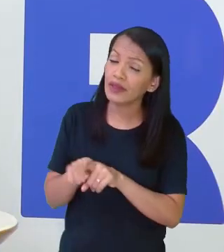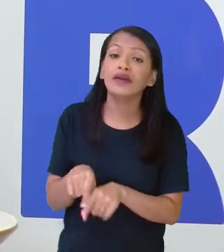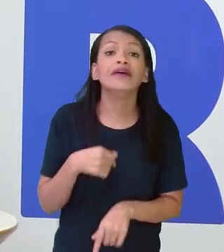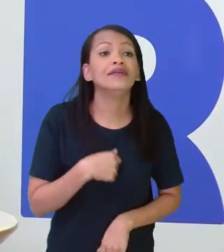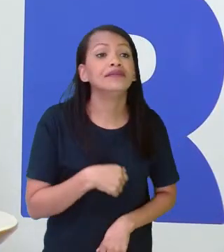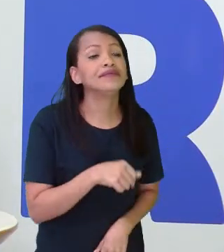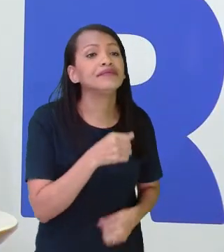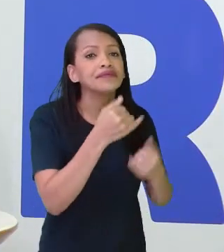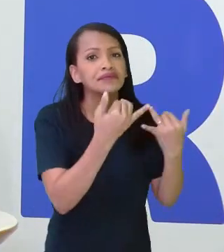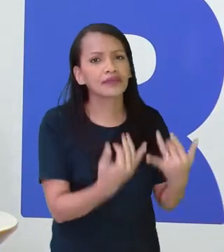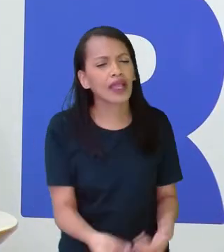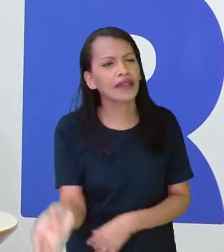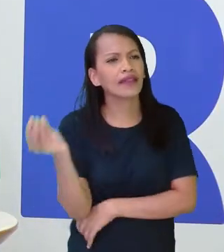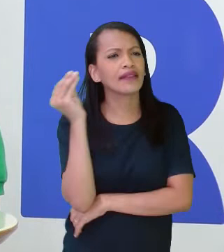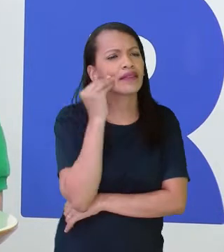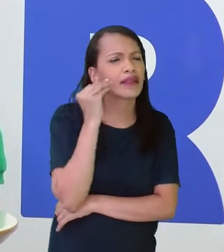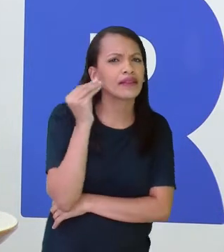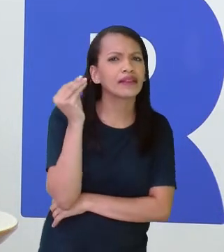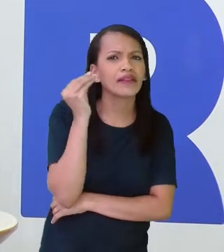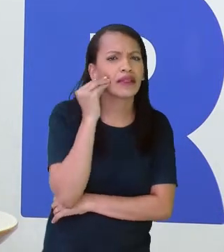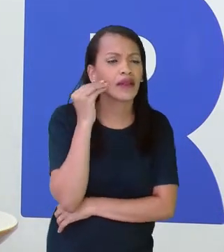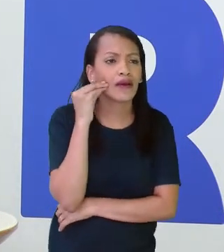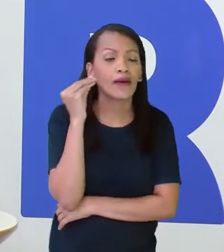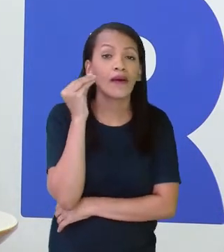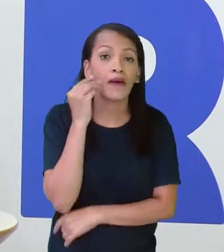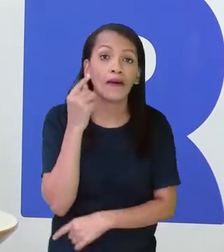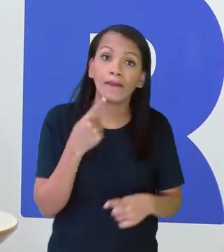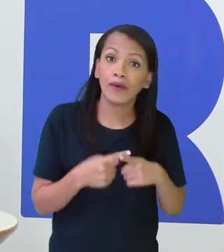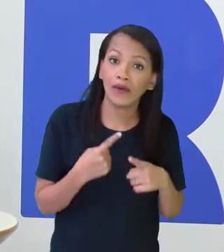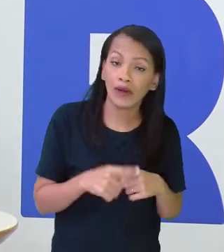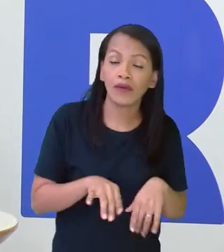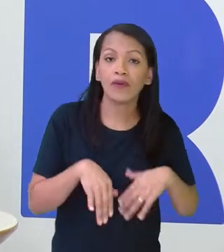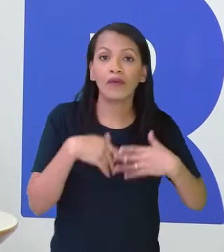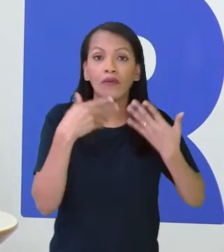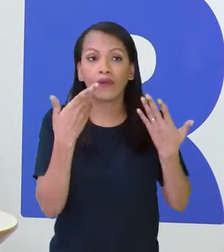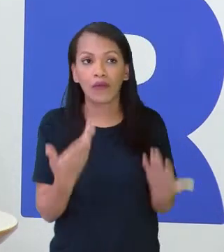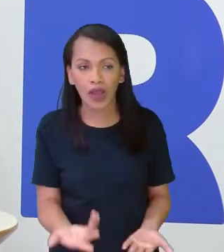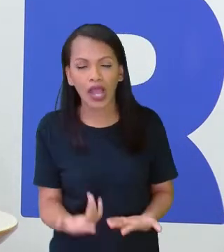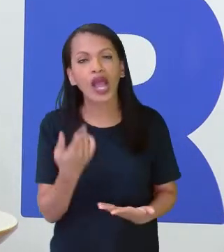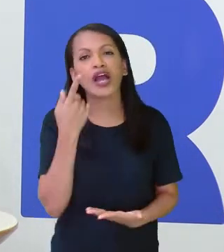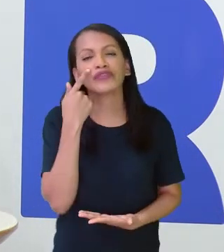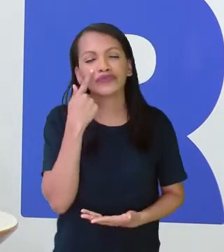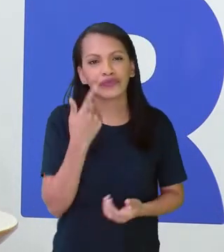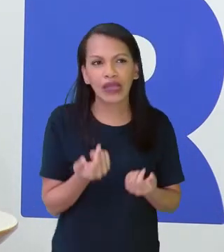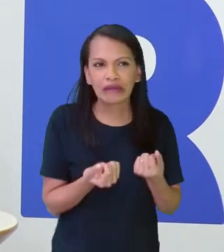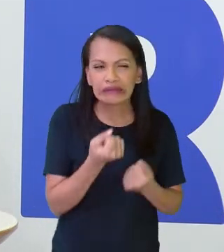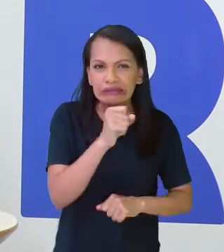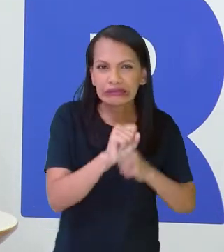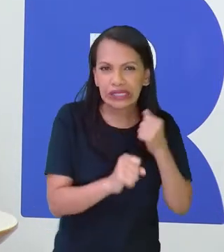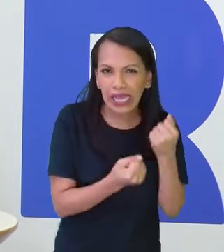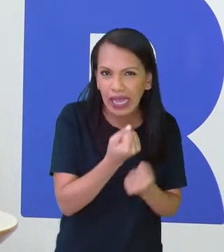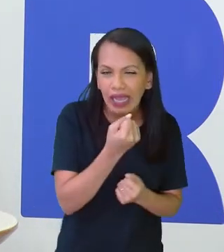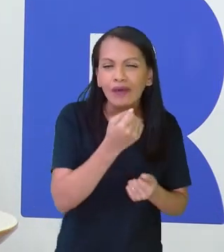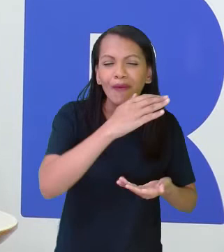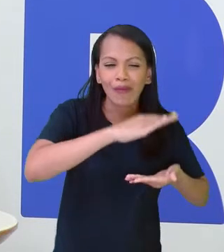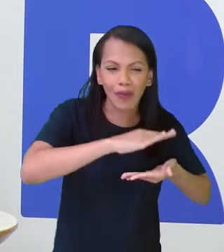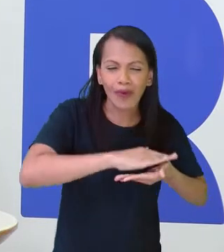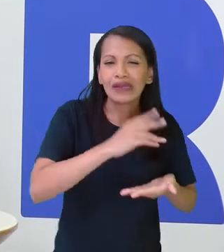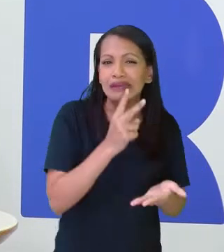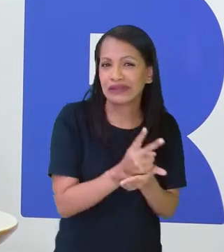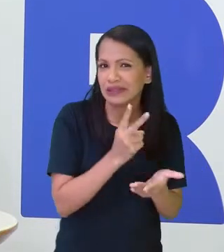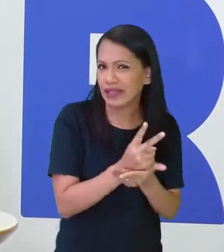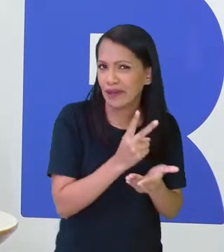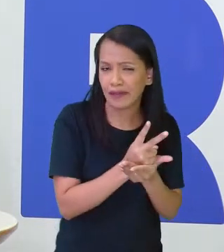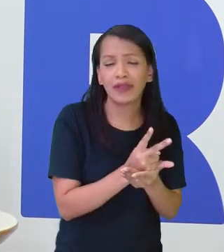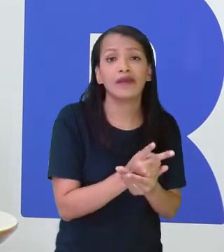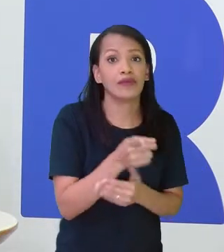gente fala muito de tentativa, porque quando se fala dos industrializados, eles estão bem presentes, certo?